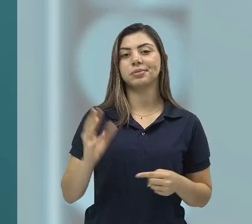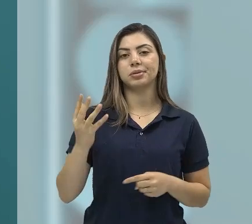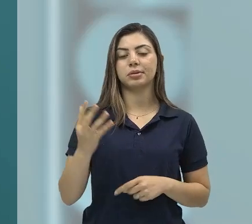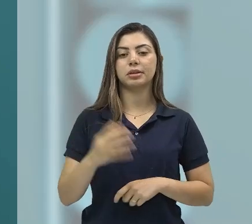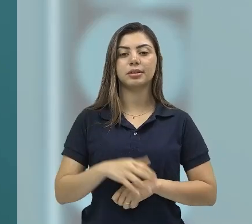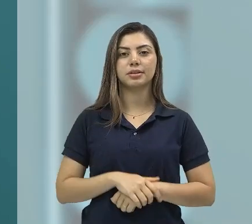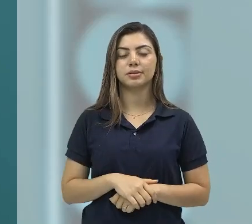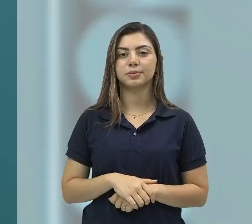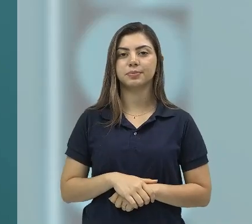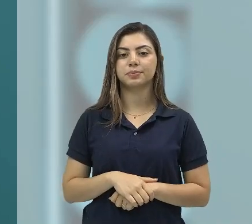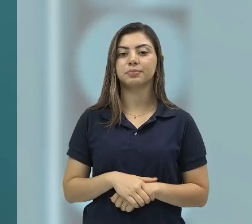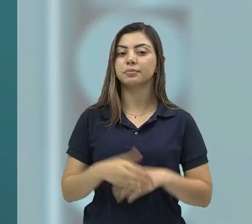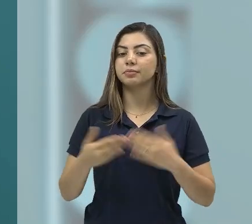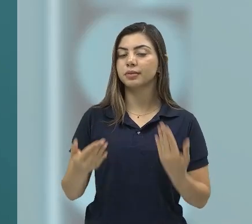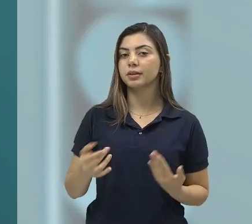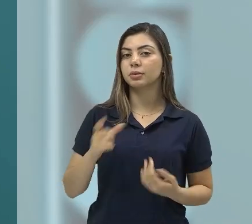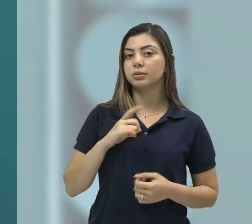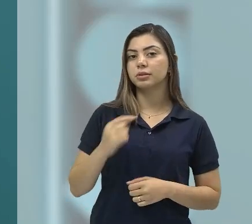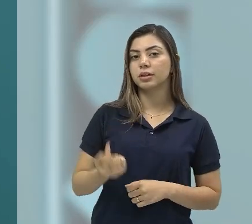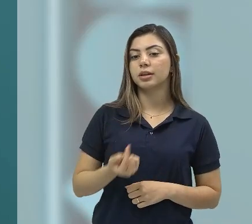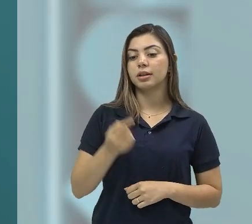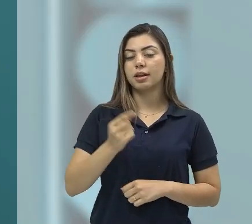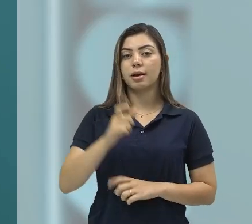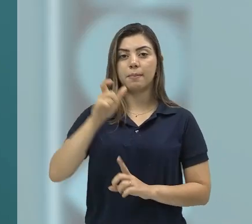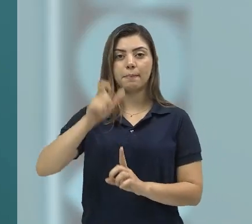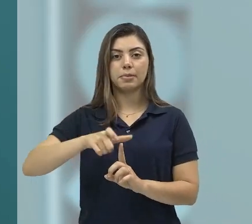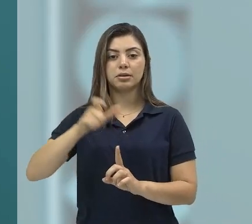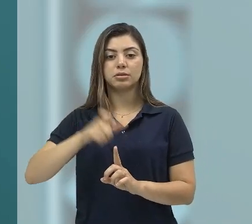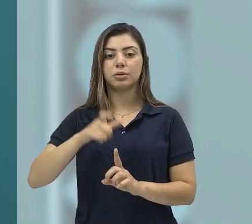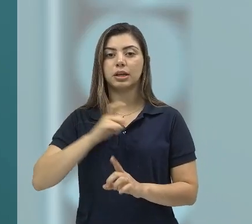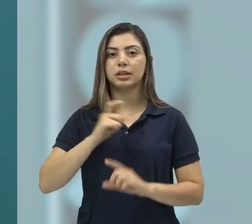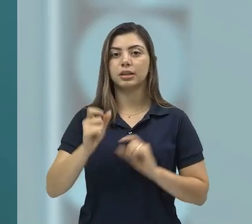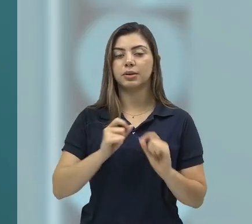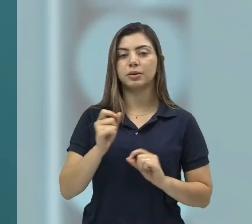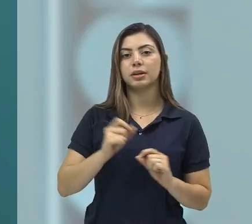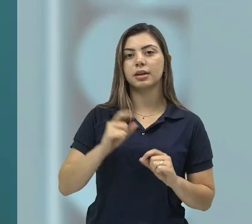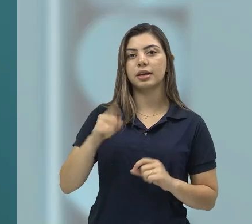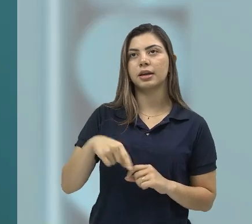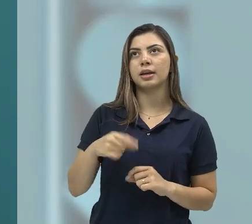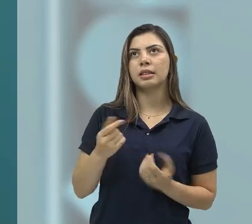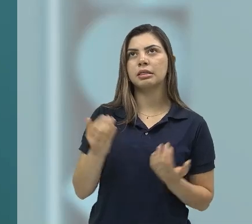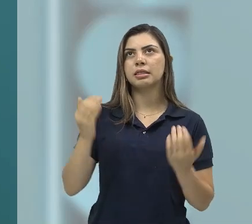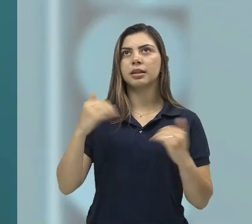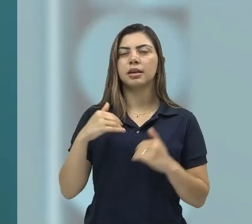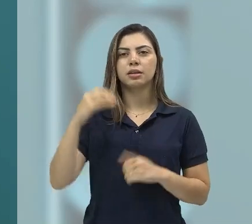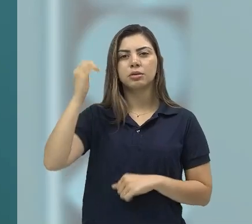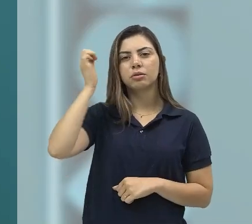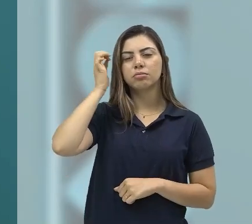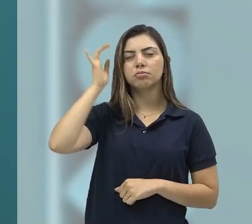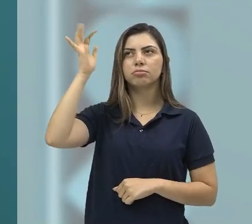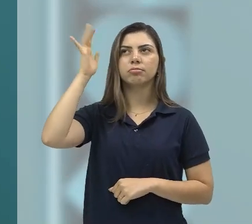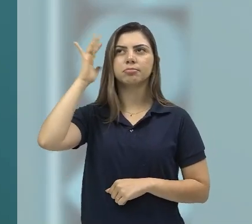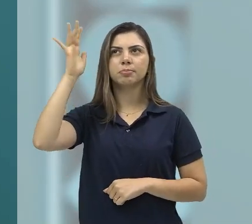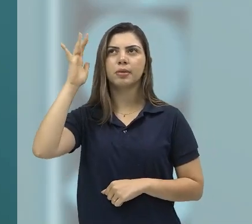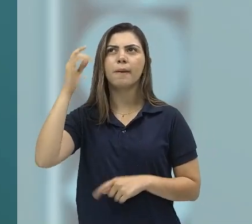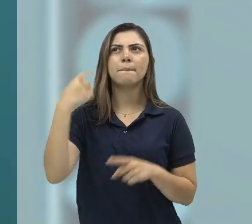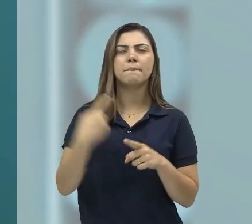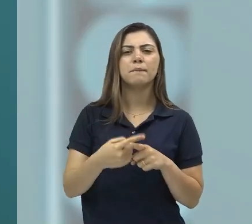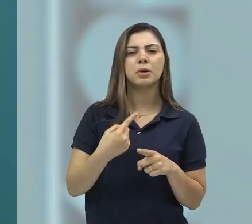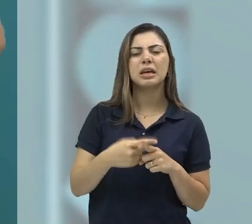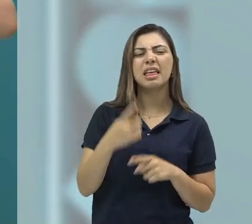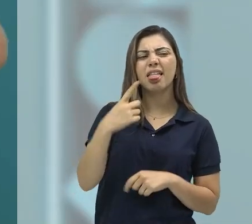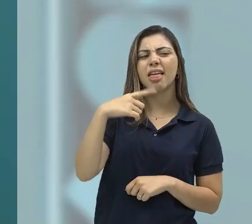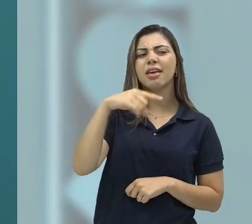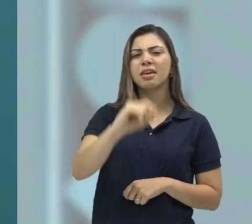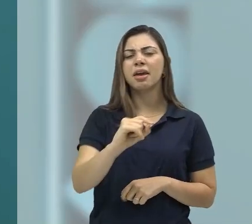o personagem começa a ter vários monólogos interiores, não é? Para se perguntar quem é